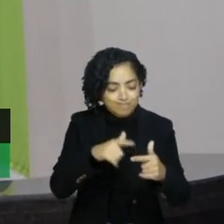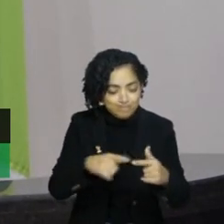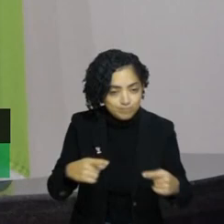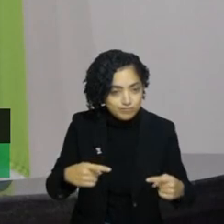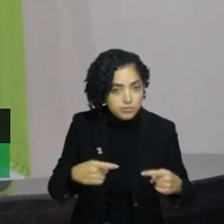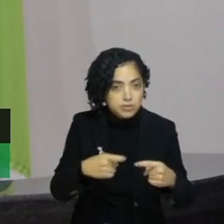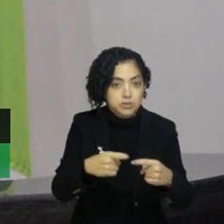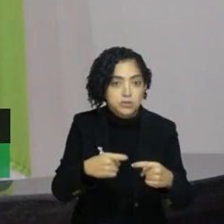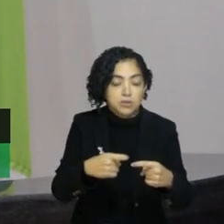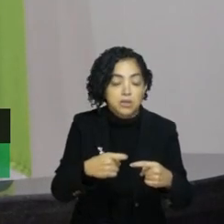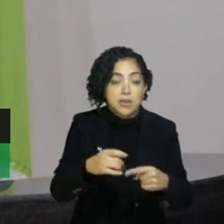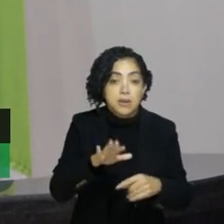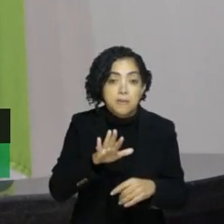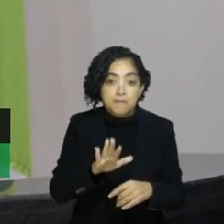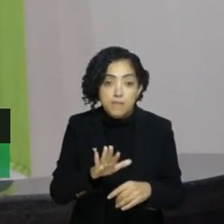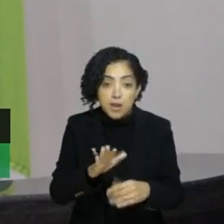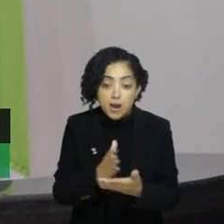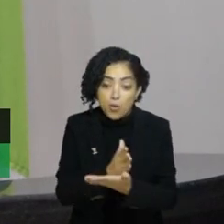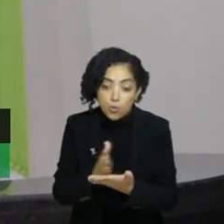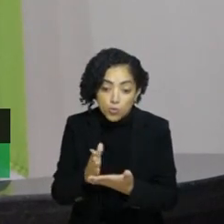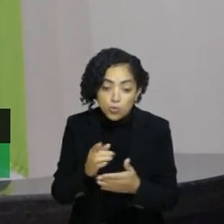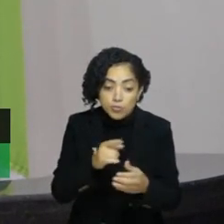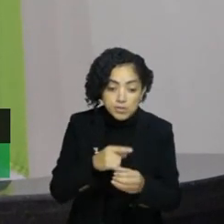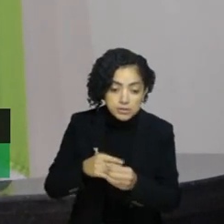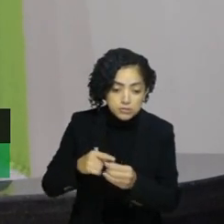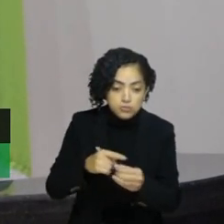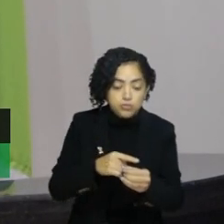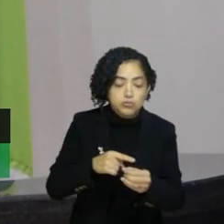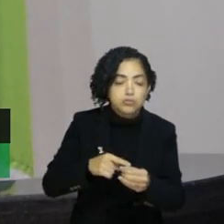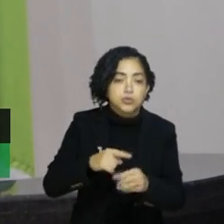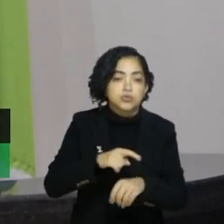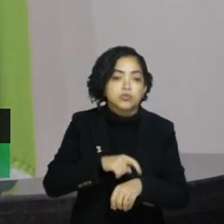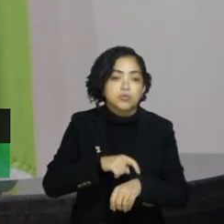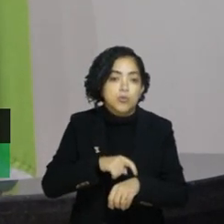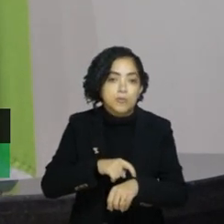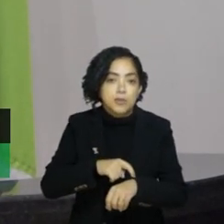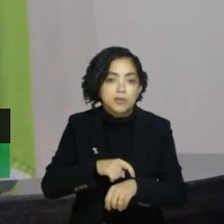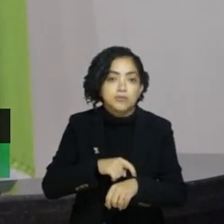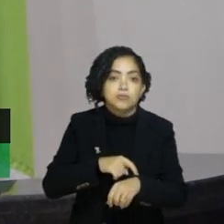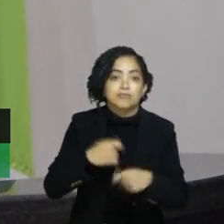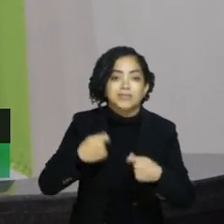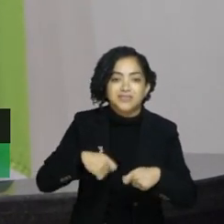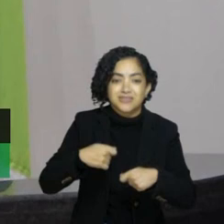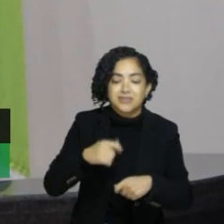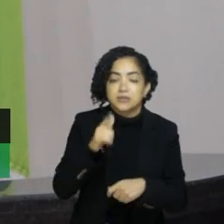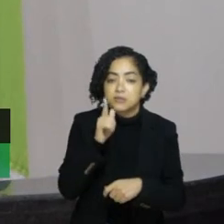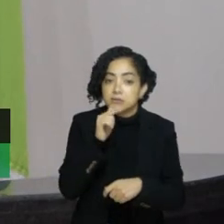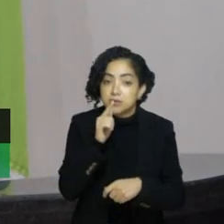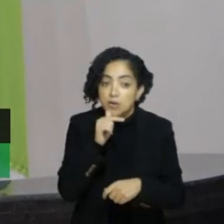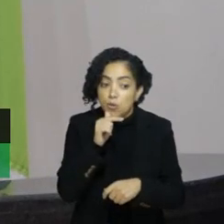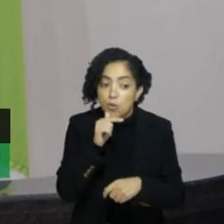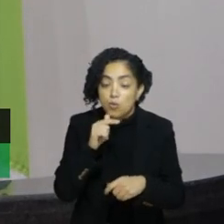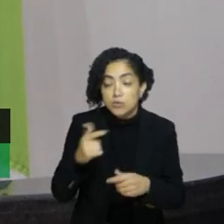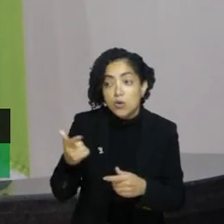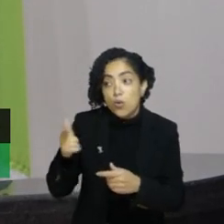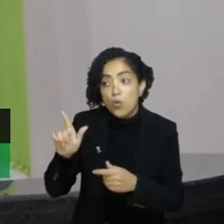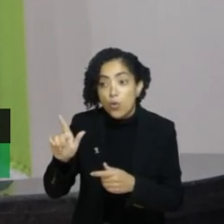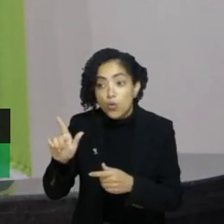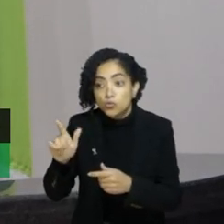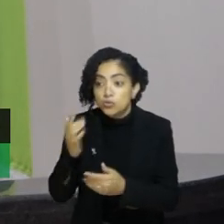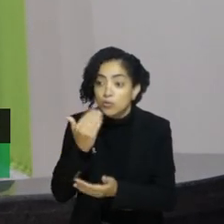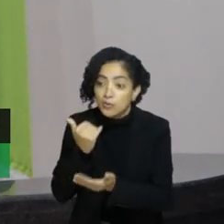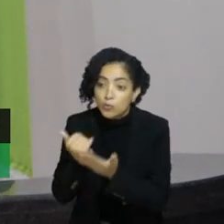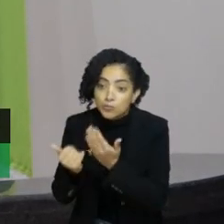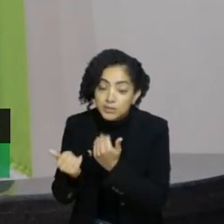Para algumas cidades, o momento mais emergente exige água. Para outras, o alimento não